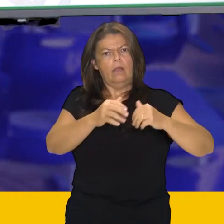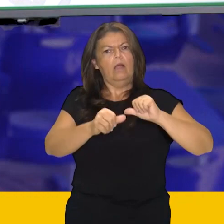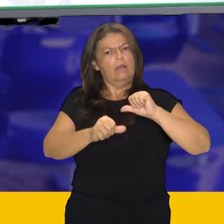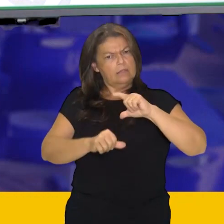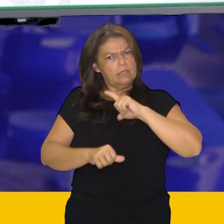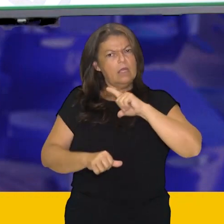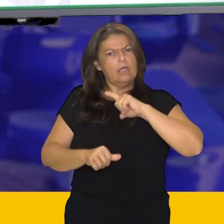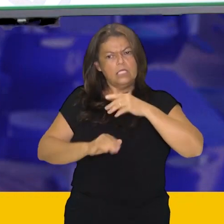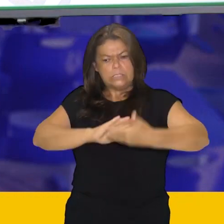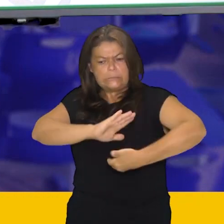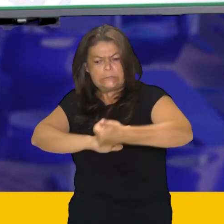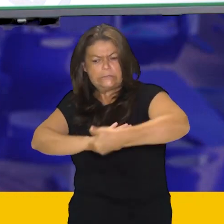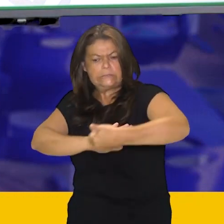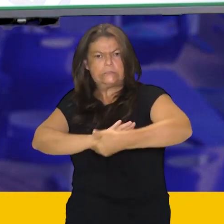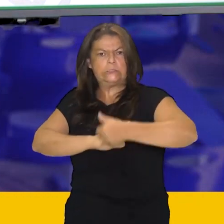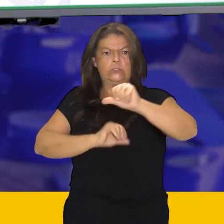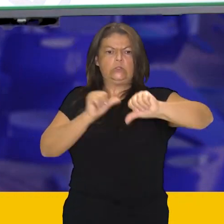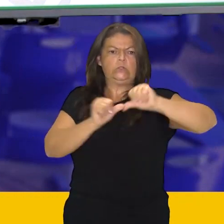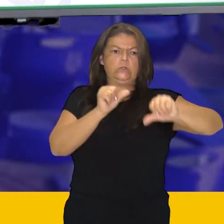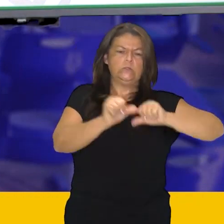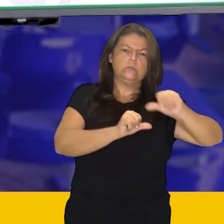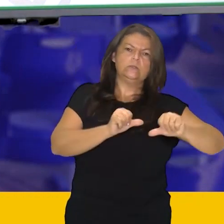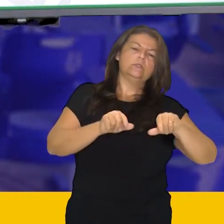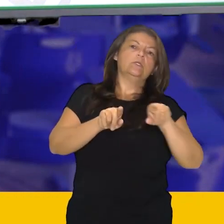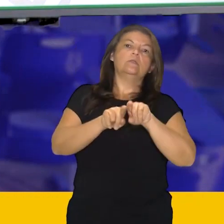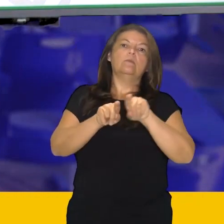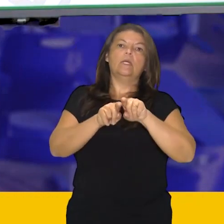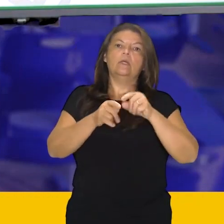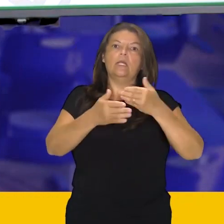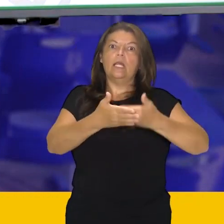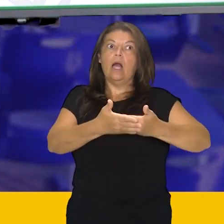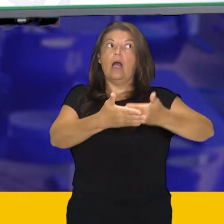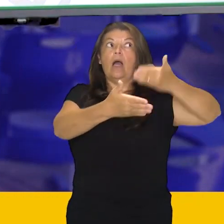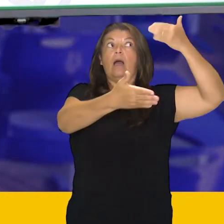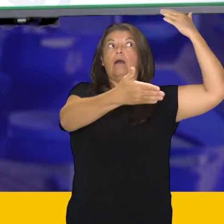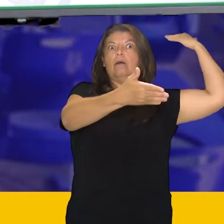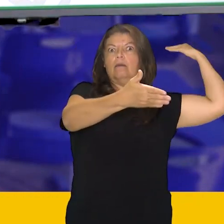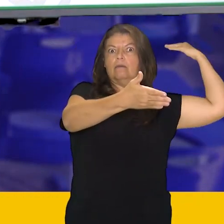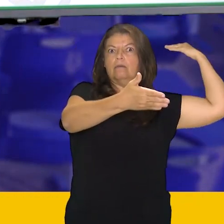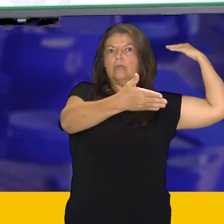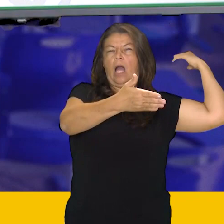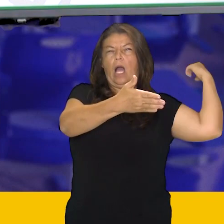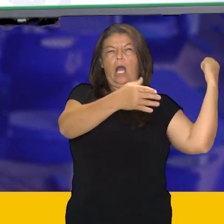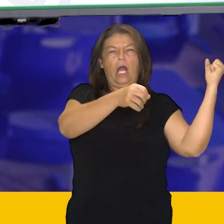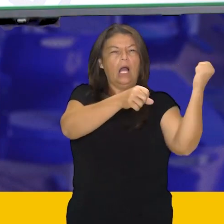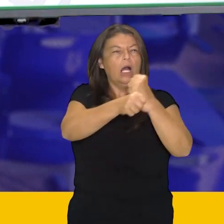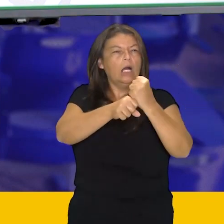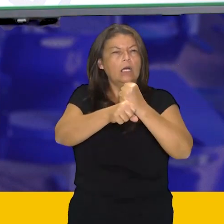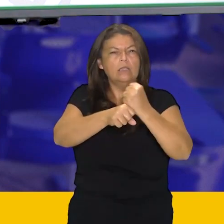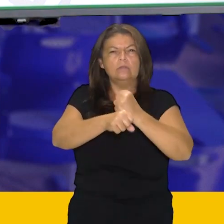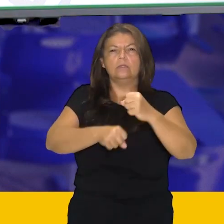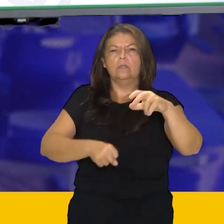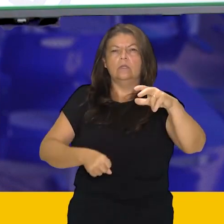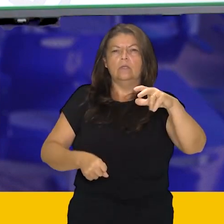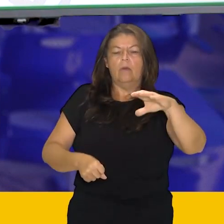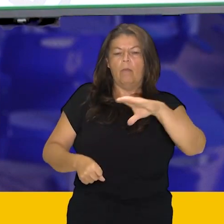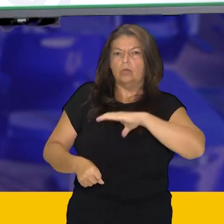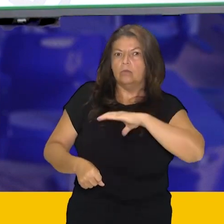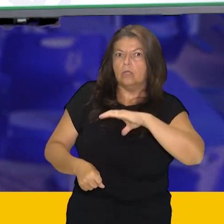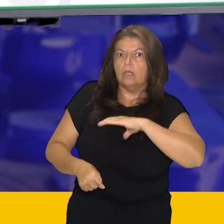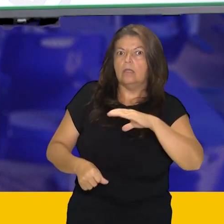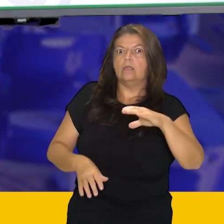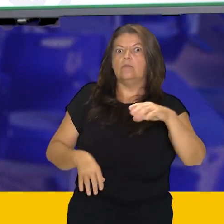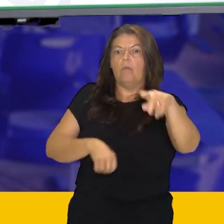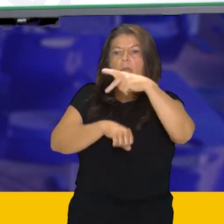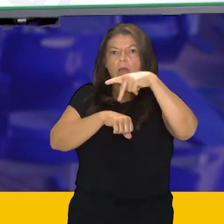na fundação, né, da língua portuguesa, nós vimos que era um português antigo, que foi